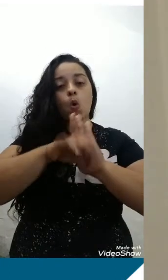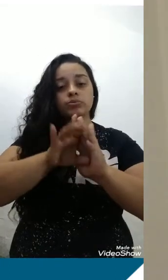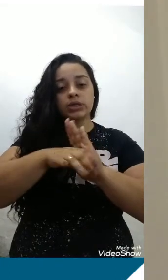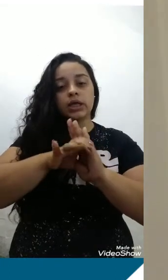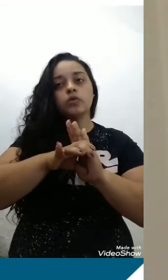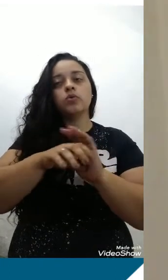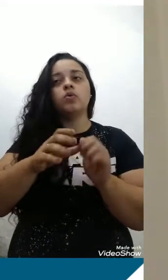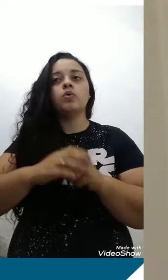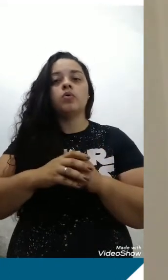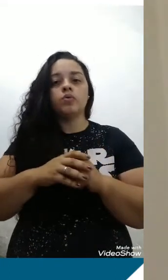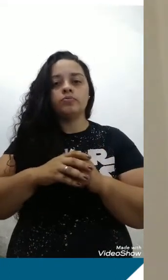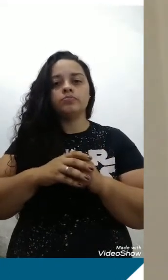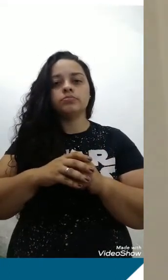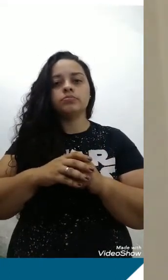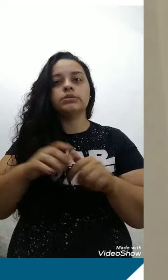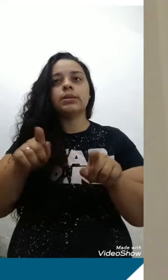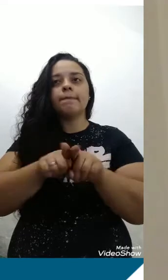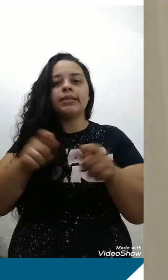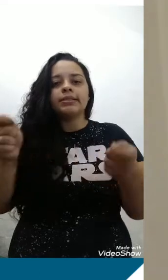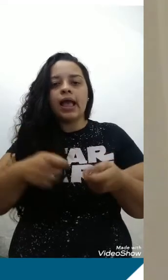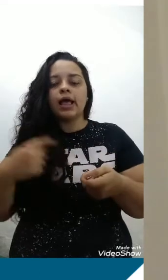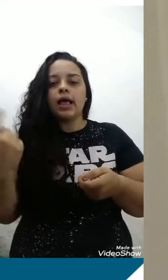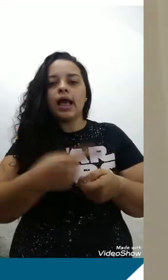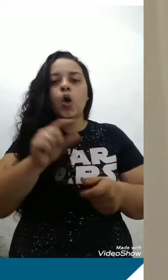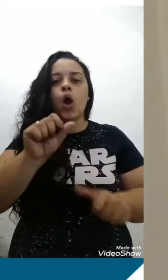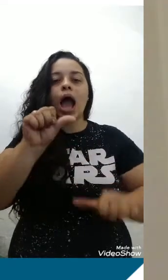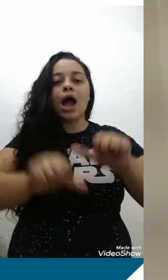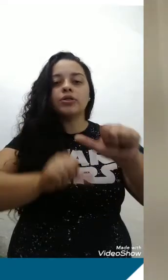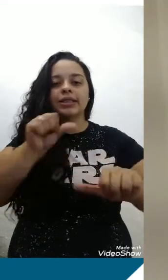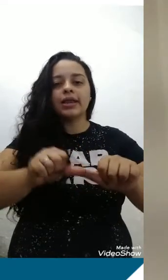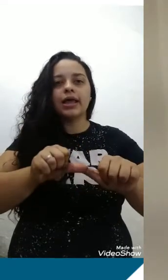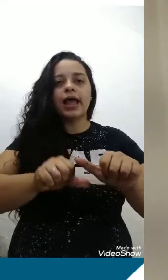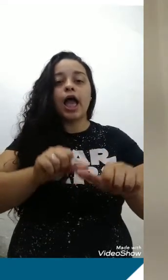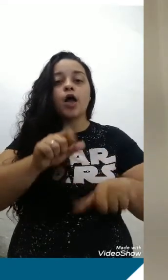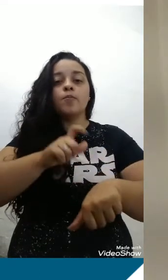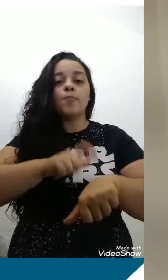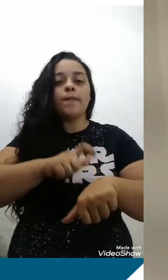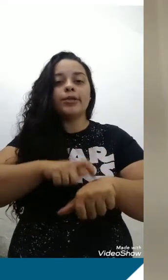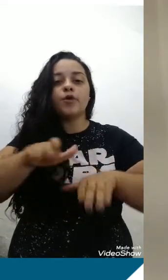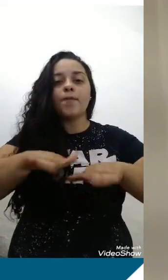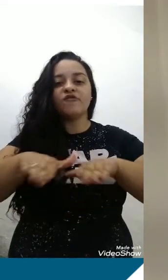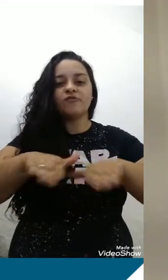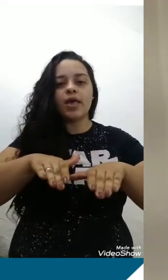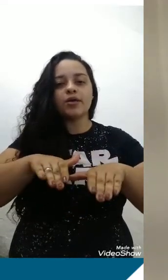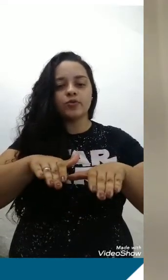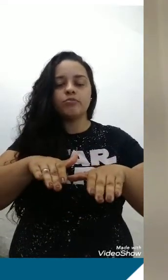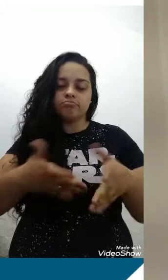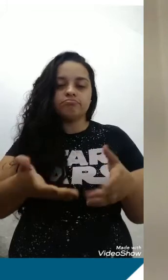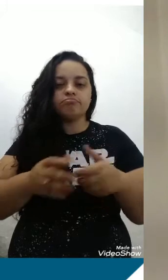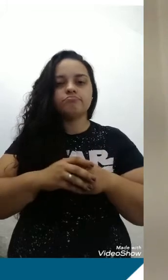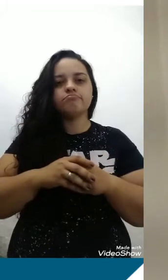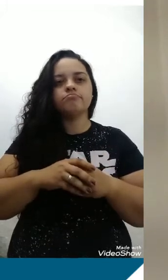Esse conceito ele serve para a gente alterar o estado de movimento, para